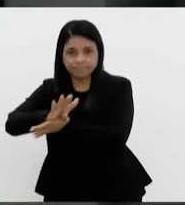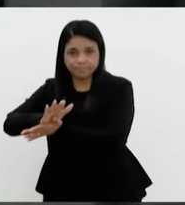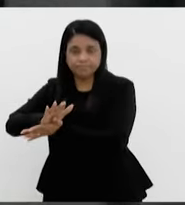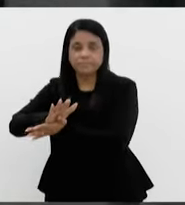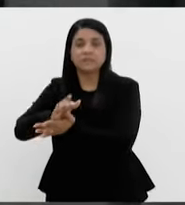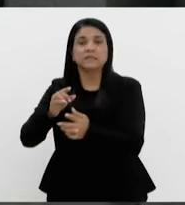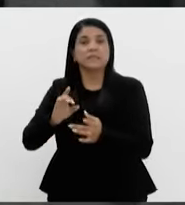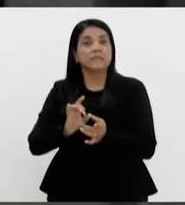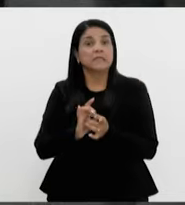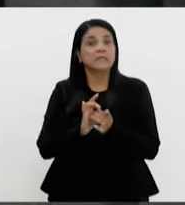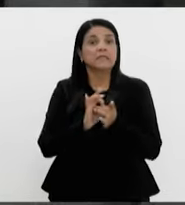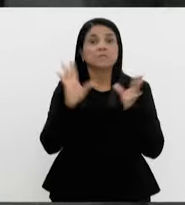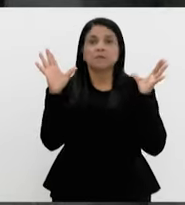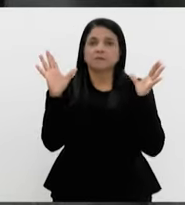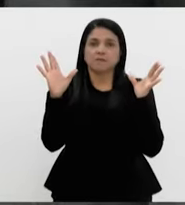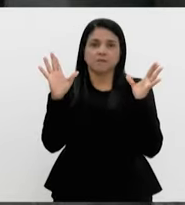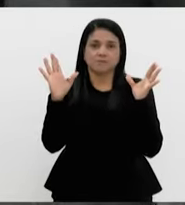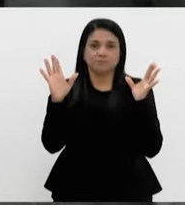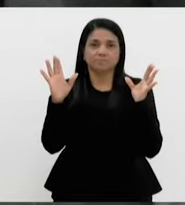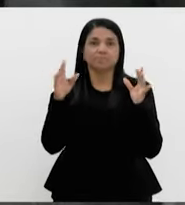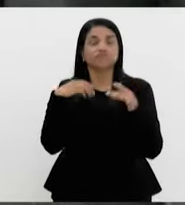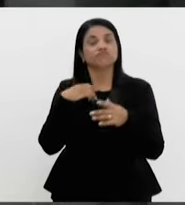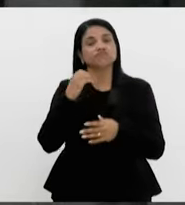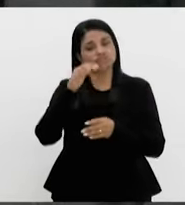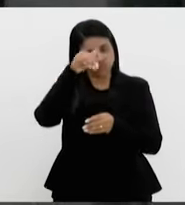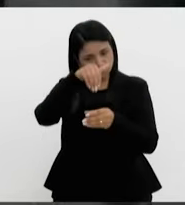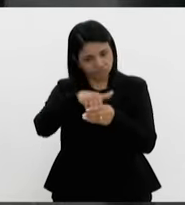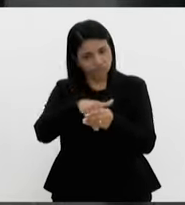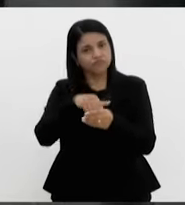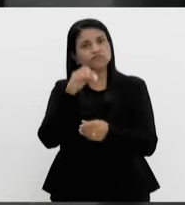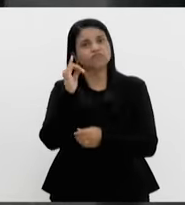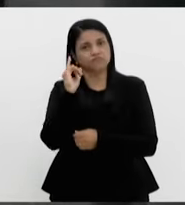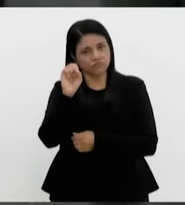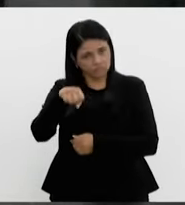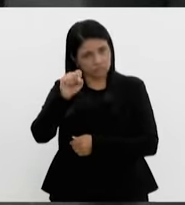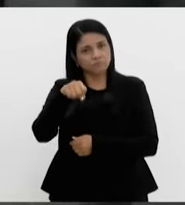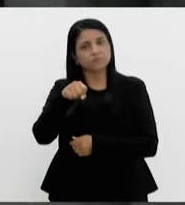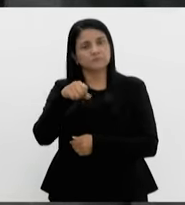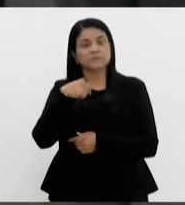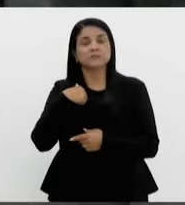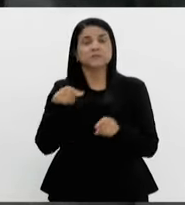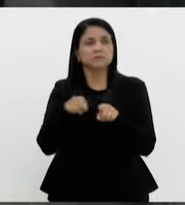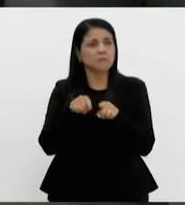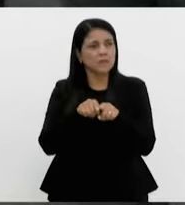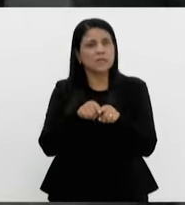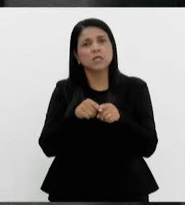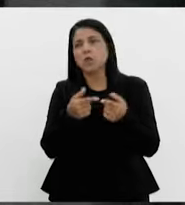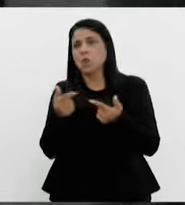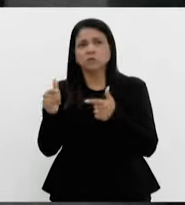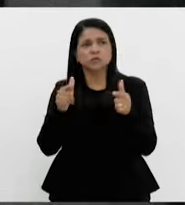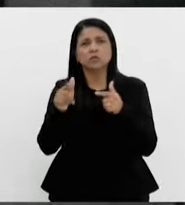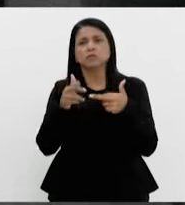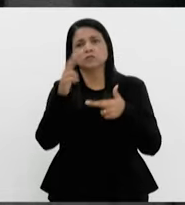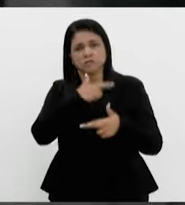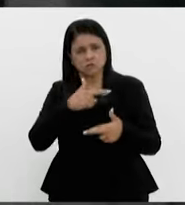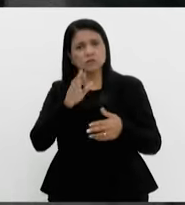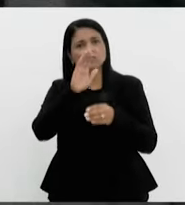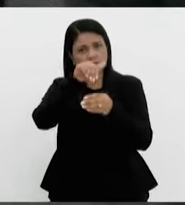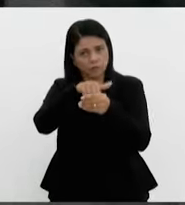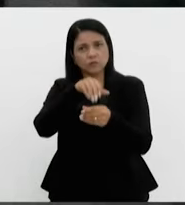ampla liberdade. Por isso eu quero declarar que voto favorável, como votarei favorável a todas. E mais,